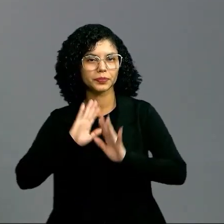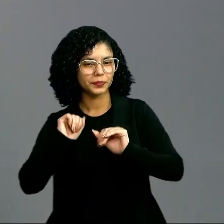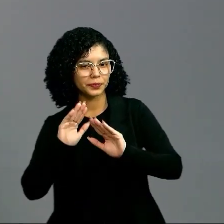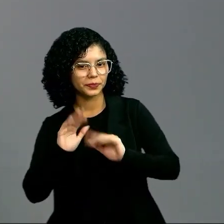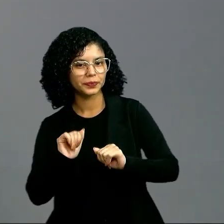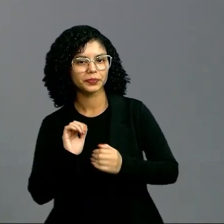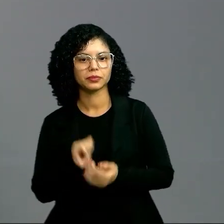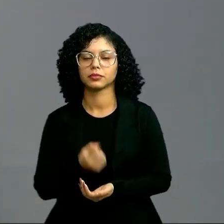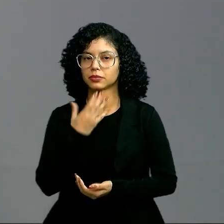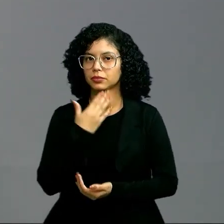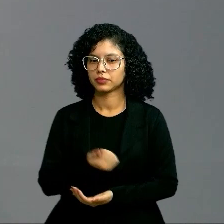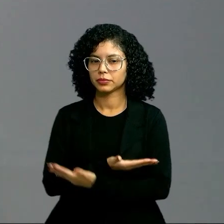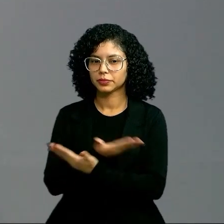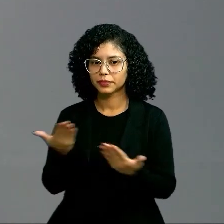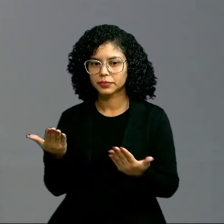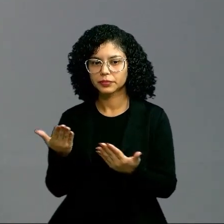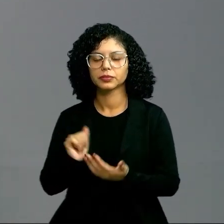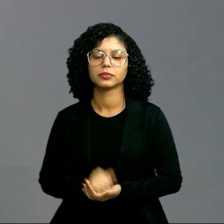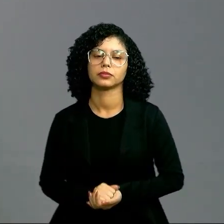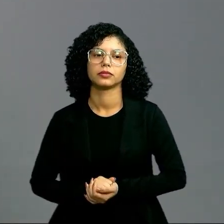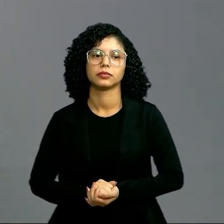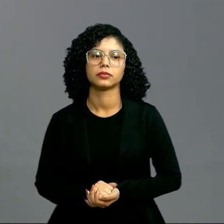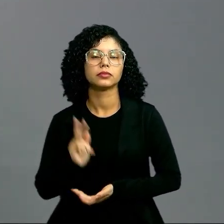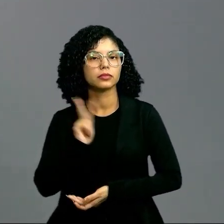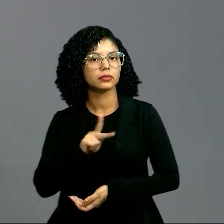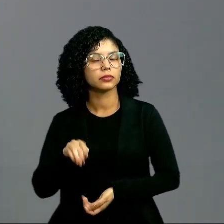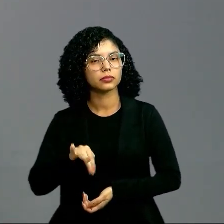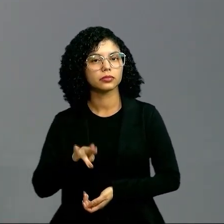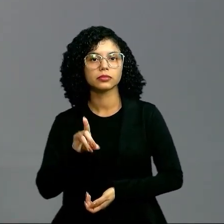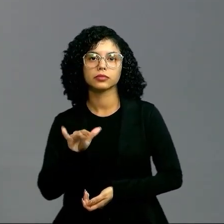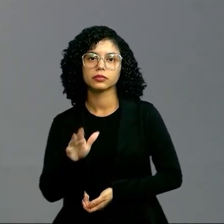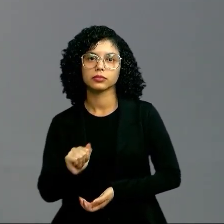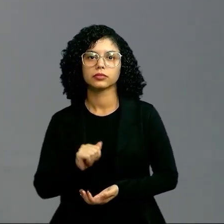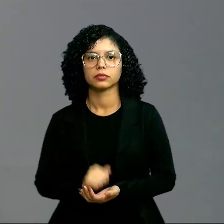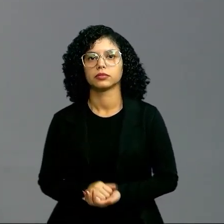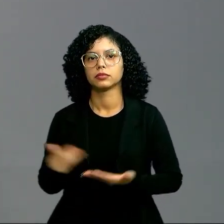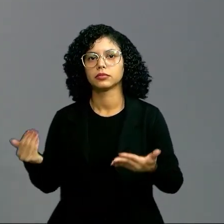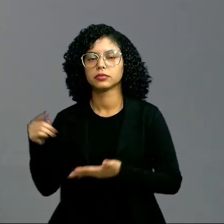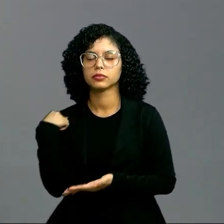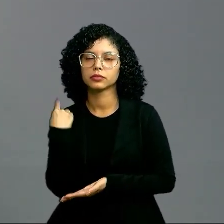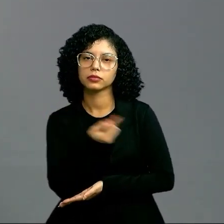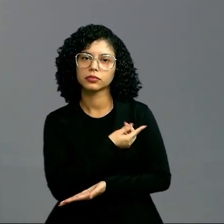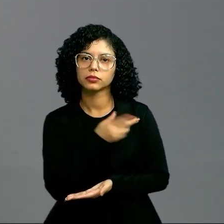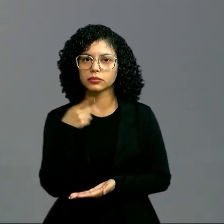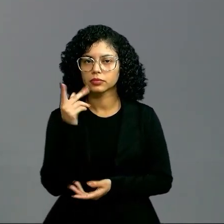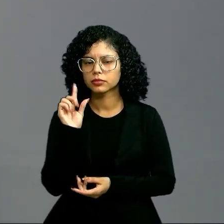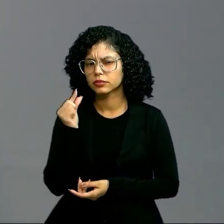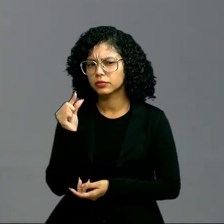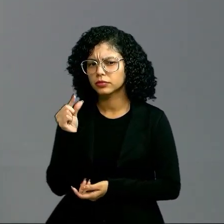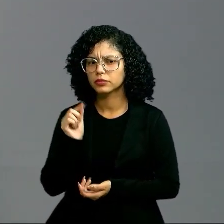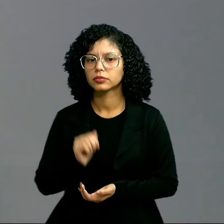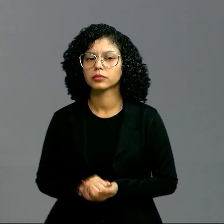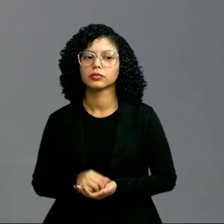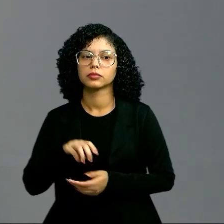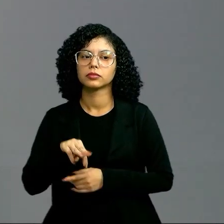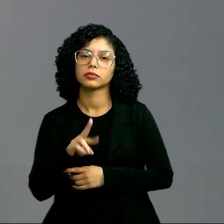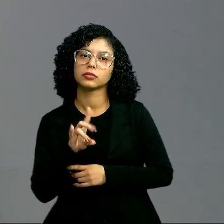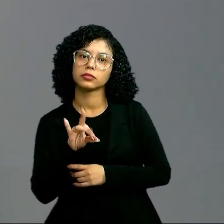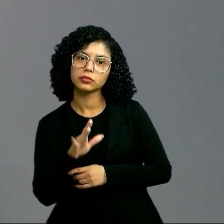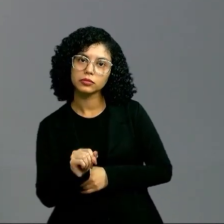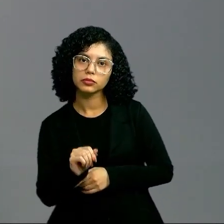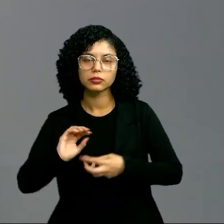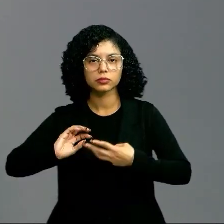Olá pessoal, tudo bem com vocês? Eu sou o professor Mábio e hoje nós vamos falar um pouquinho sobre